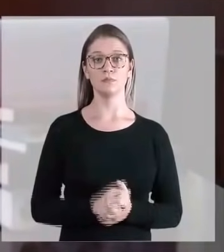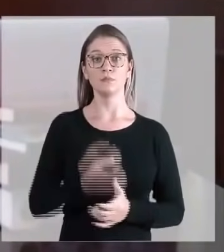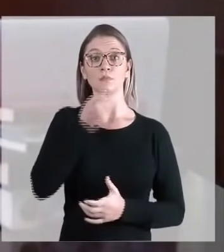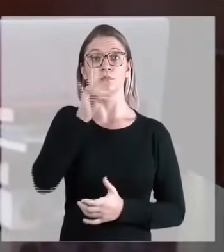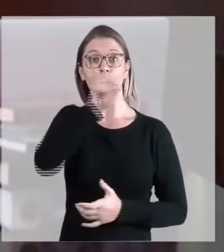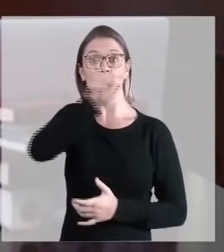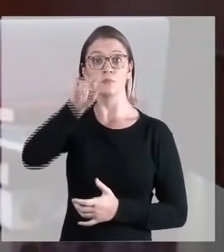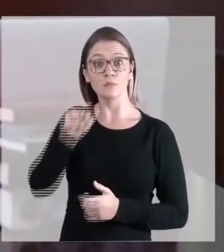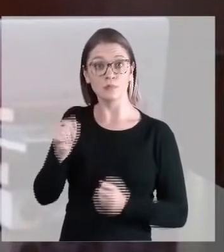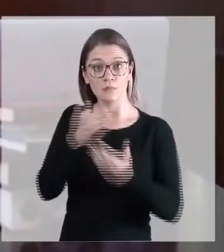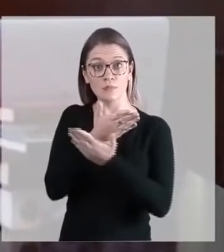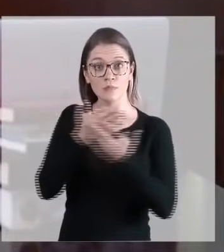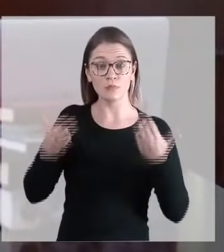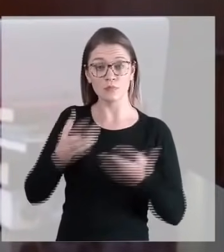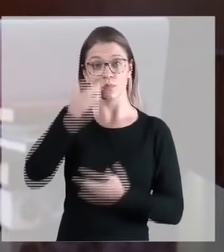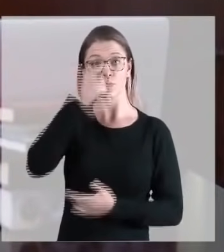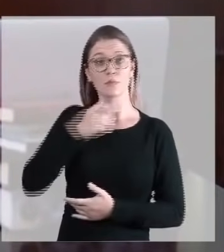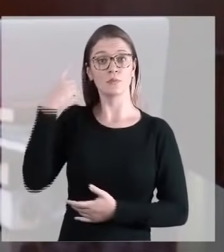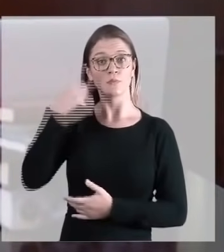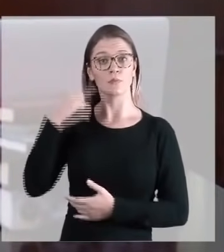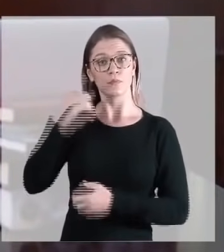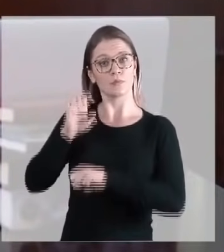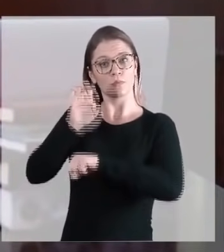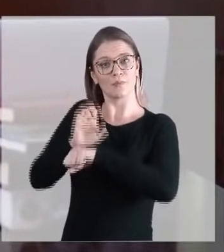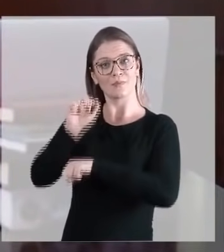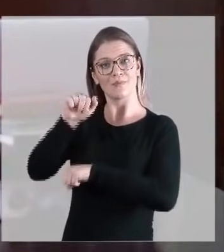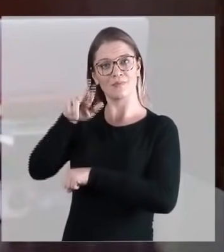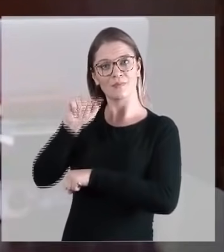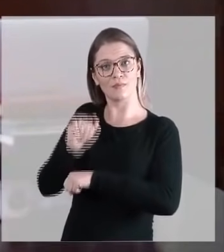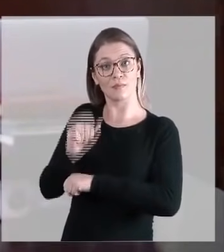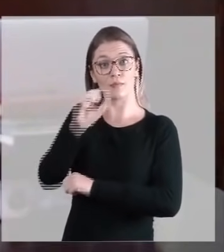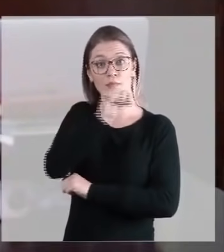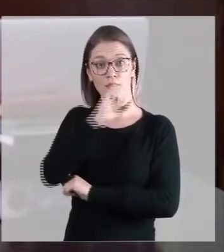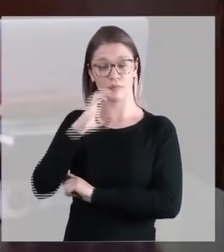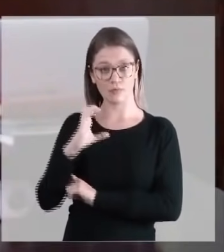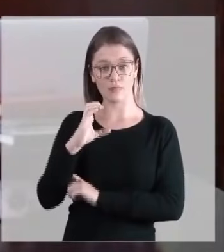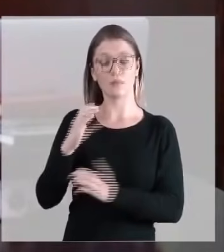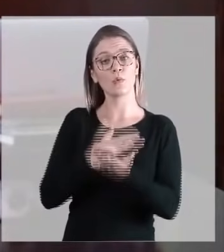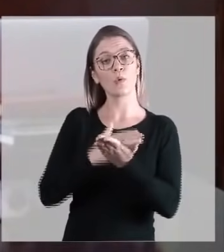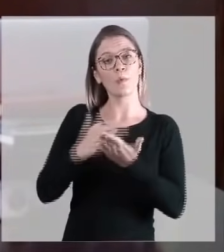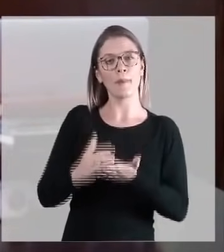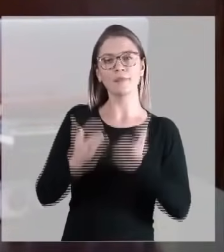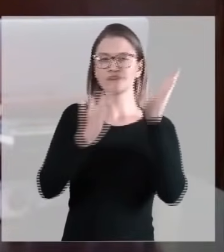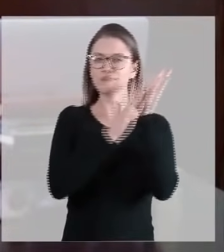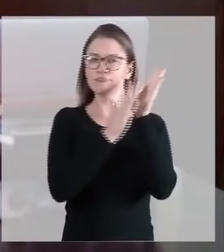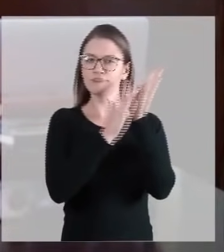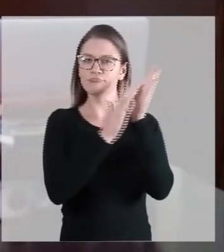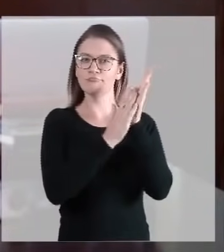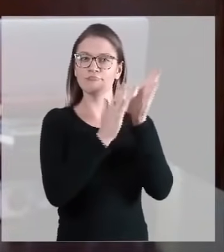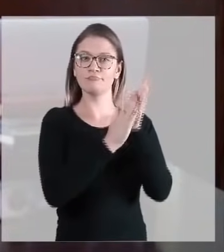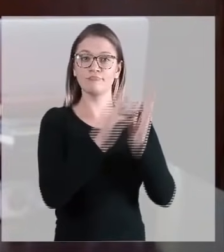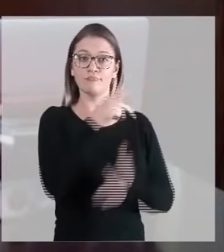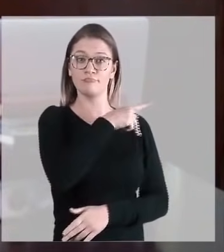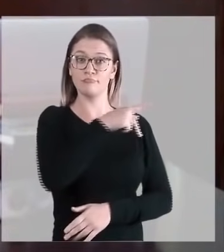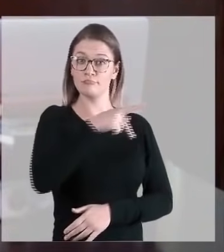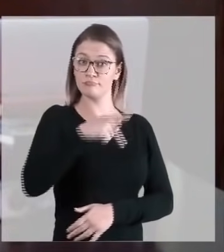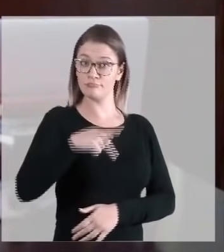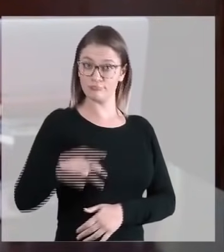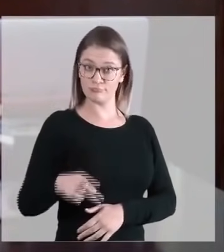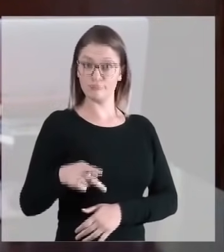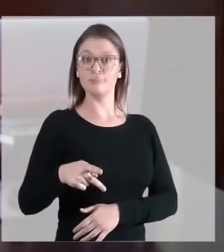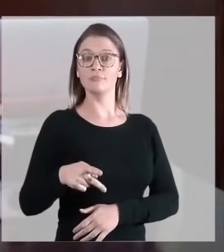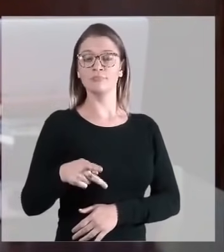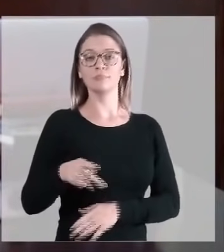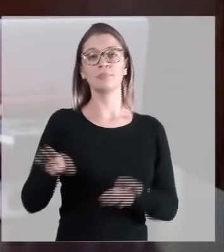Bom dia, senhores. Eu sou a deputada estadual Ana Caroline Campagnolo, aqui de Santa Catarina. Começo cumprimentando, na pessoa do presidente da República e da ministra